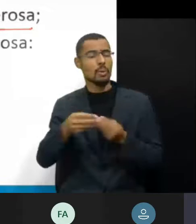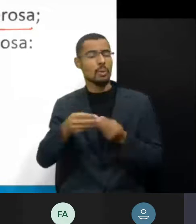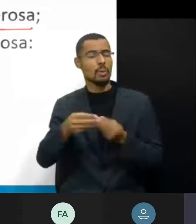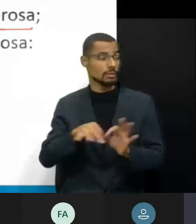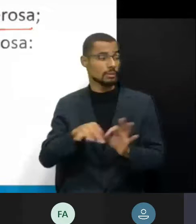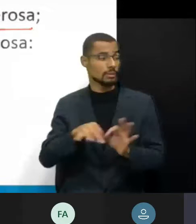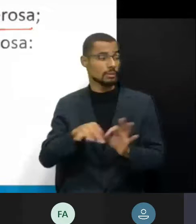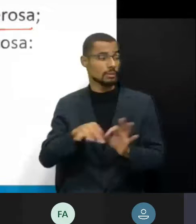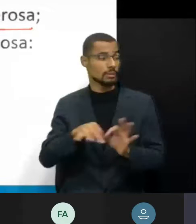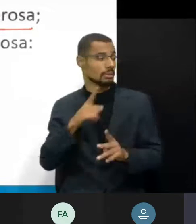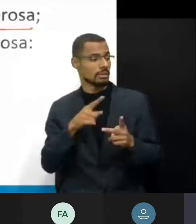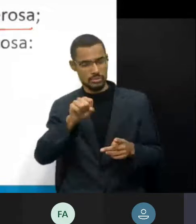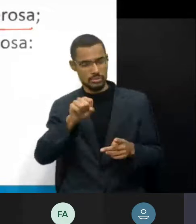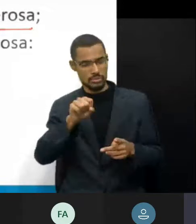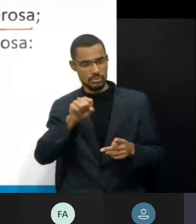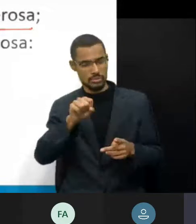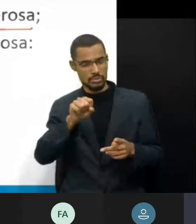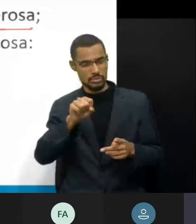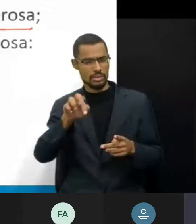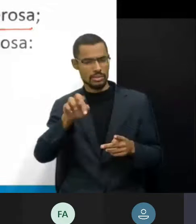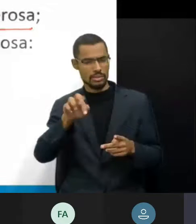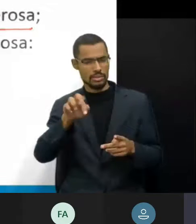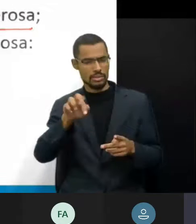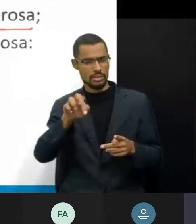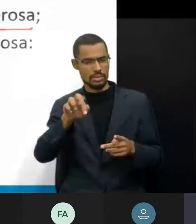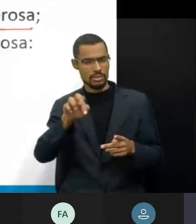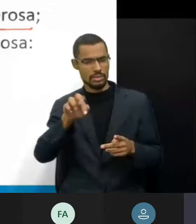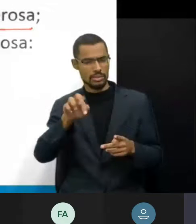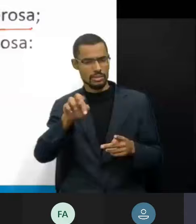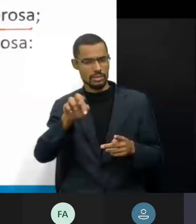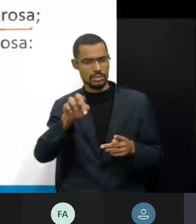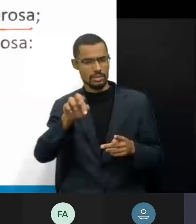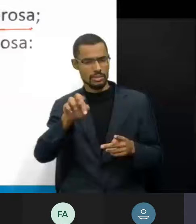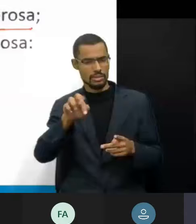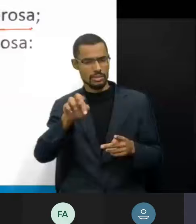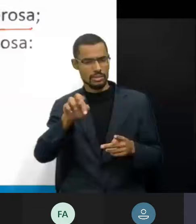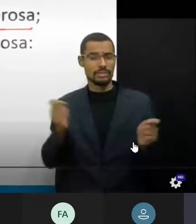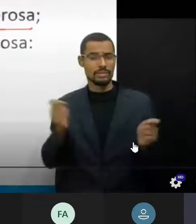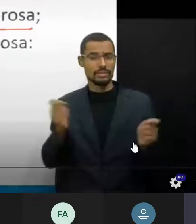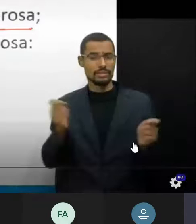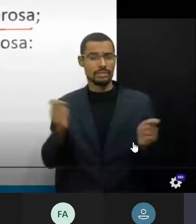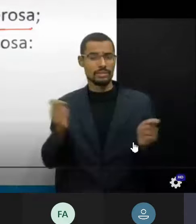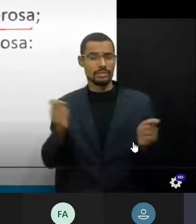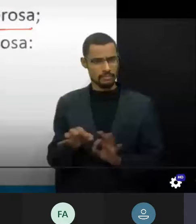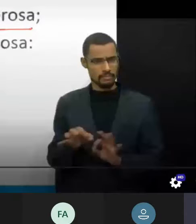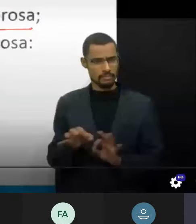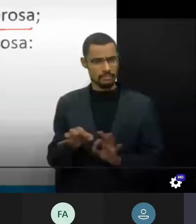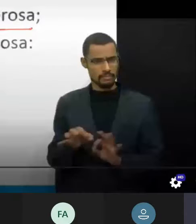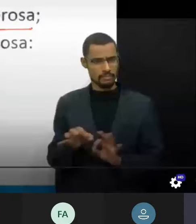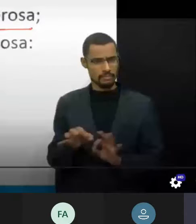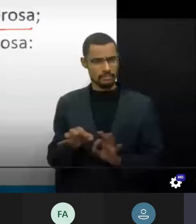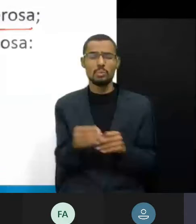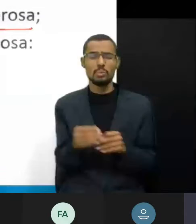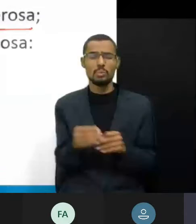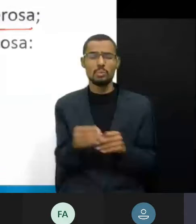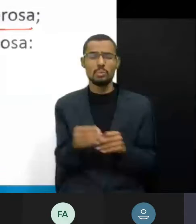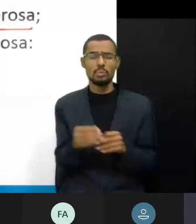então, esquematizar também essas estruturas que vocês observaram. Então, na lâmina